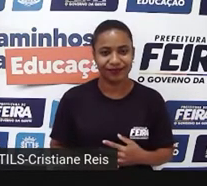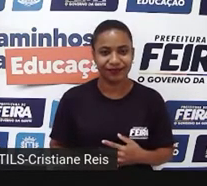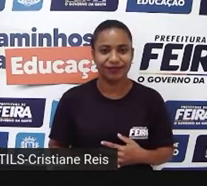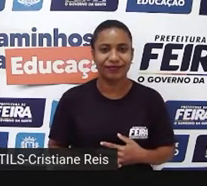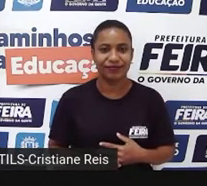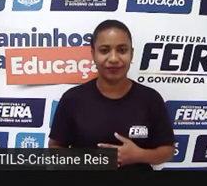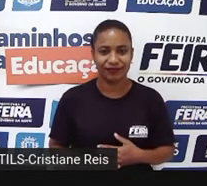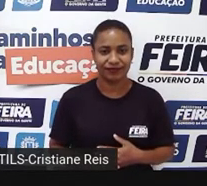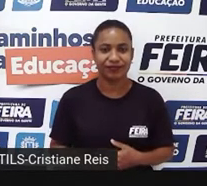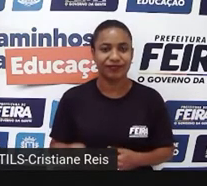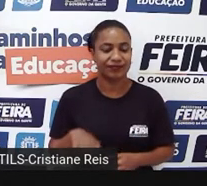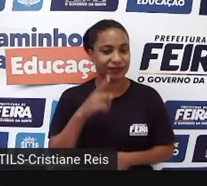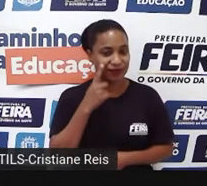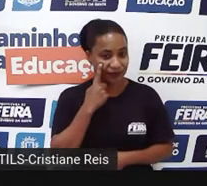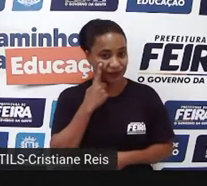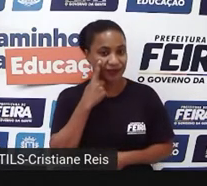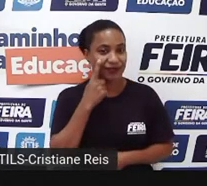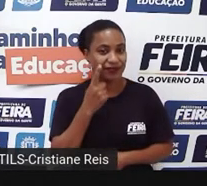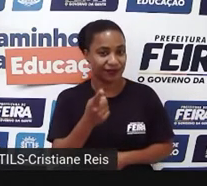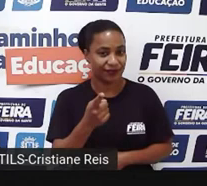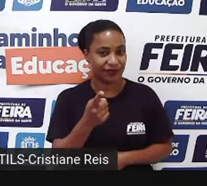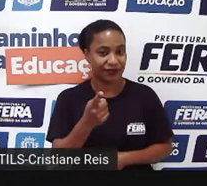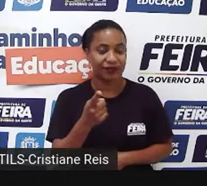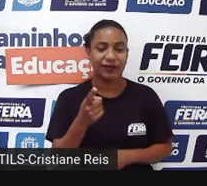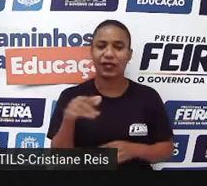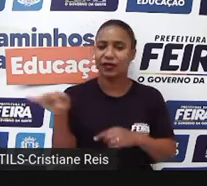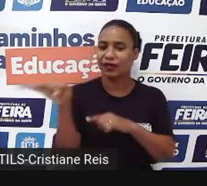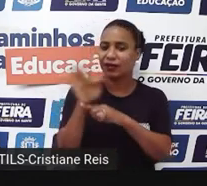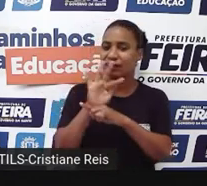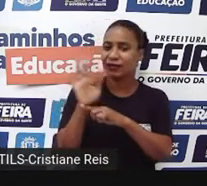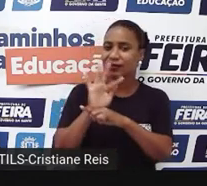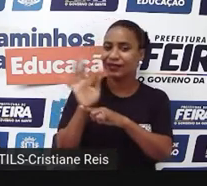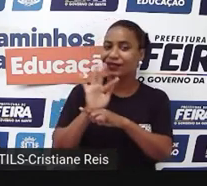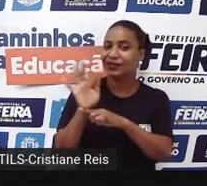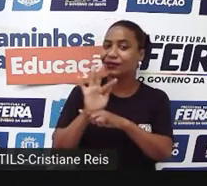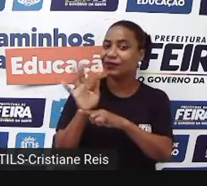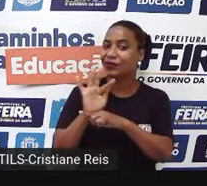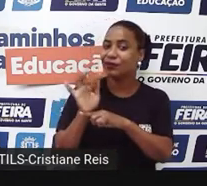What type of movie is it? Então, que tipo de filme é este?